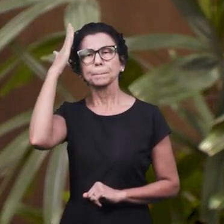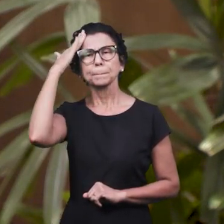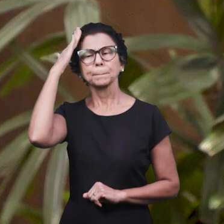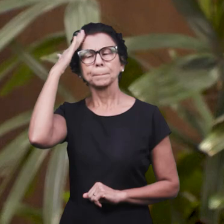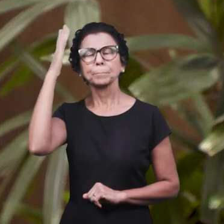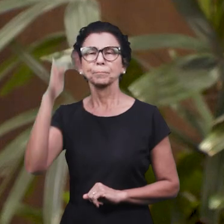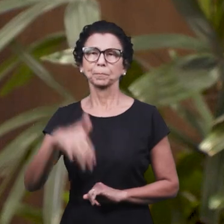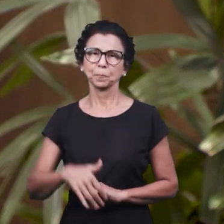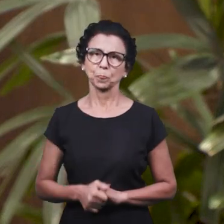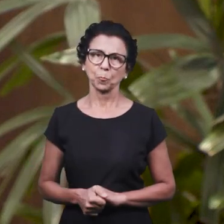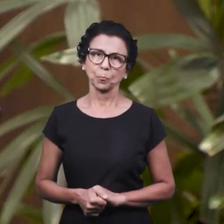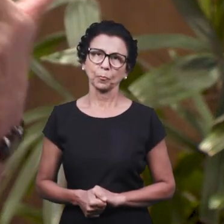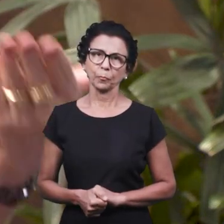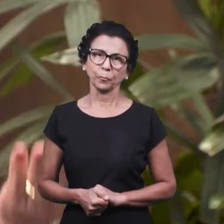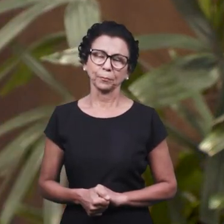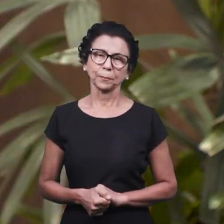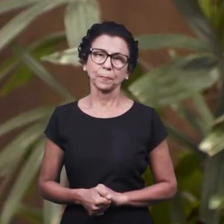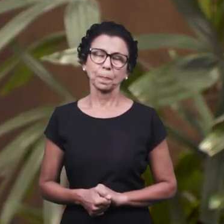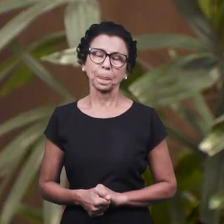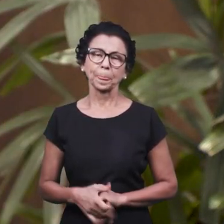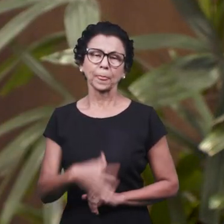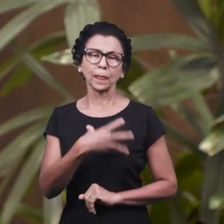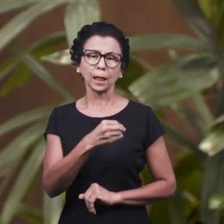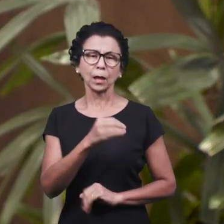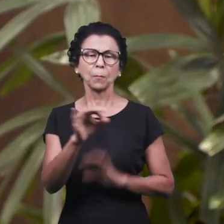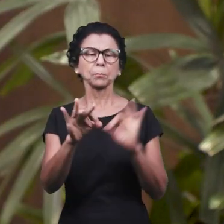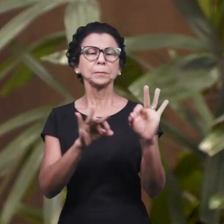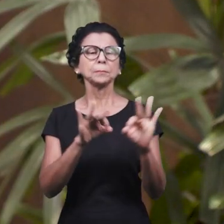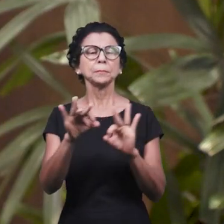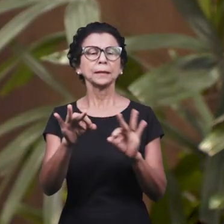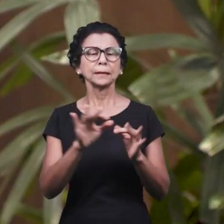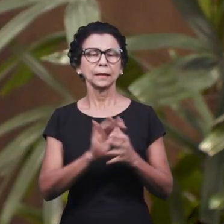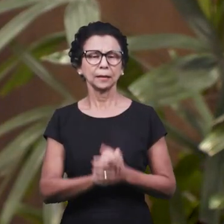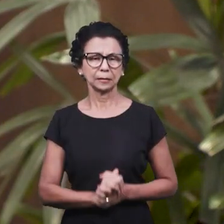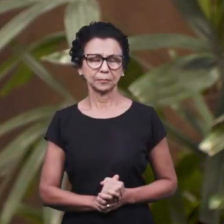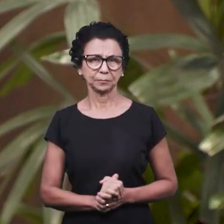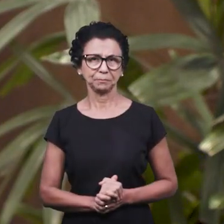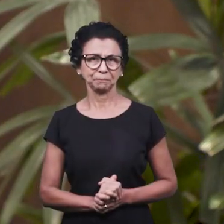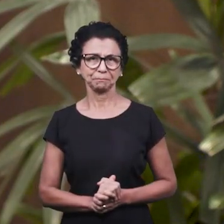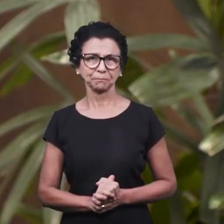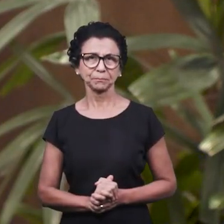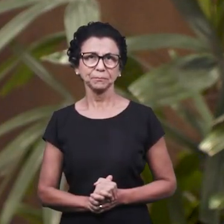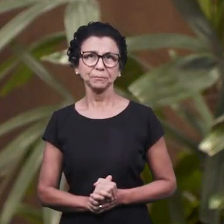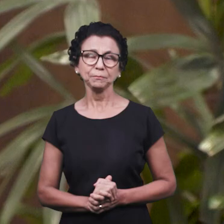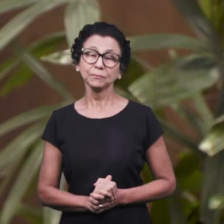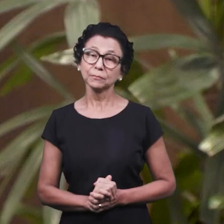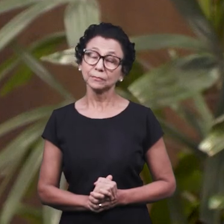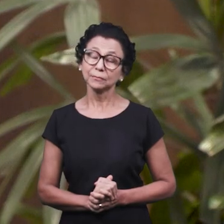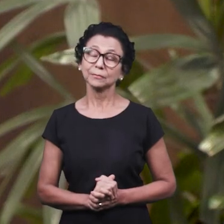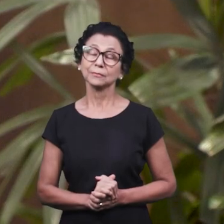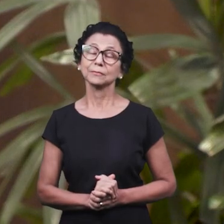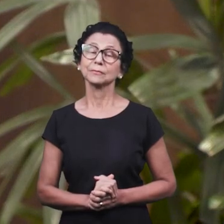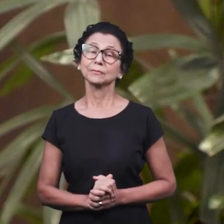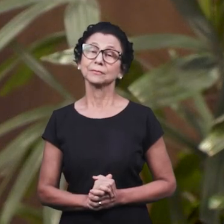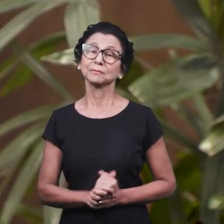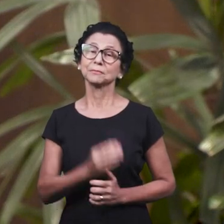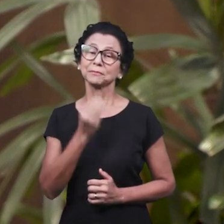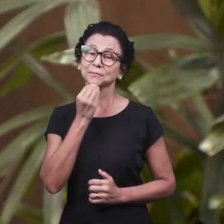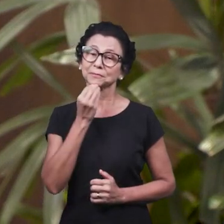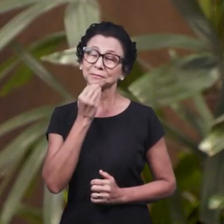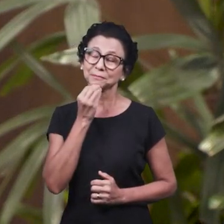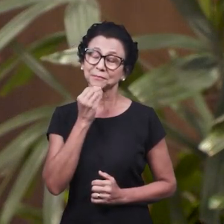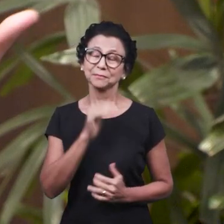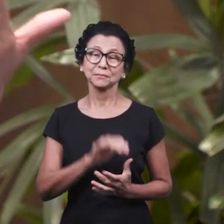como que nós precisamos preparar os nossos filhos ao longo da vida para eles viverem essas possibilidades.